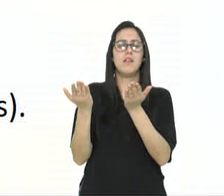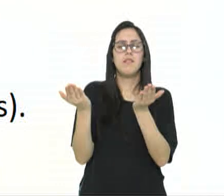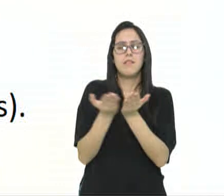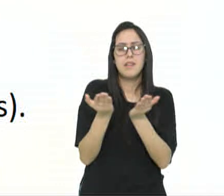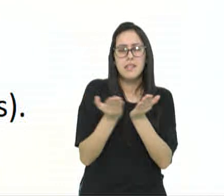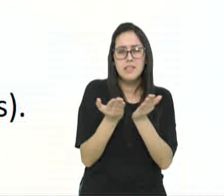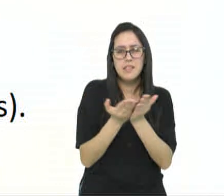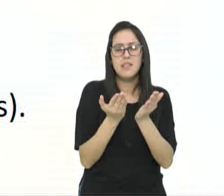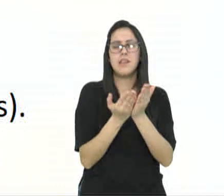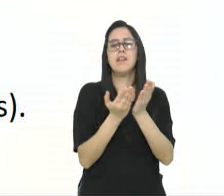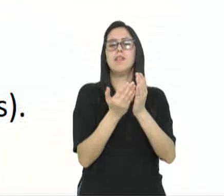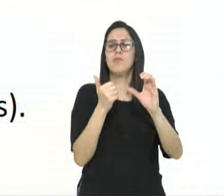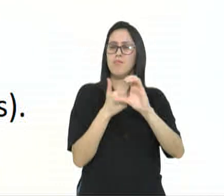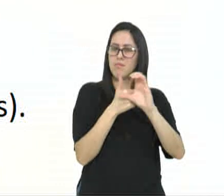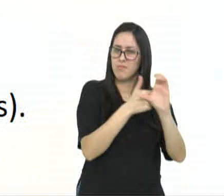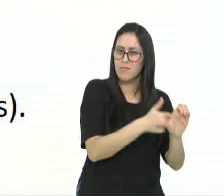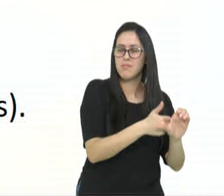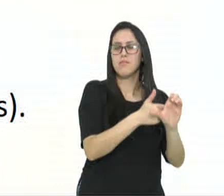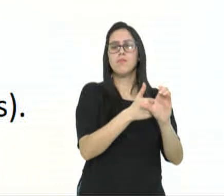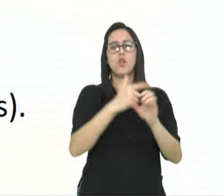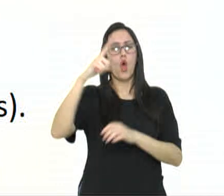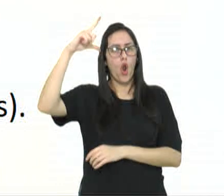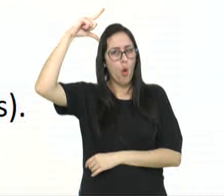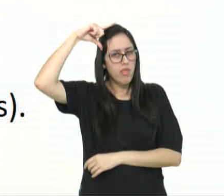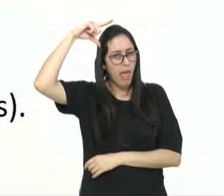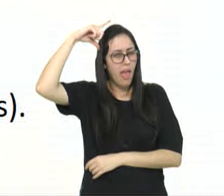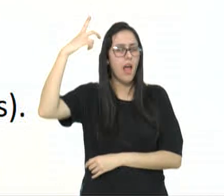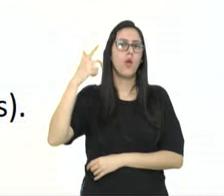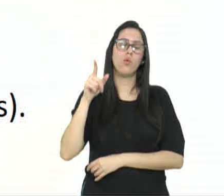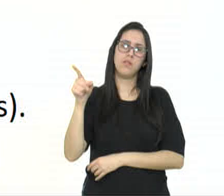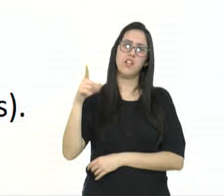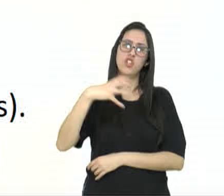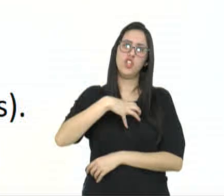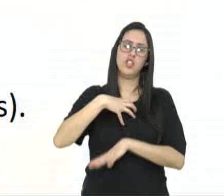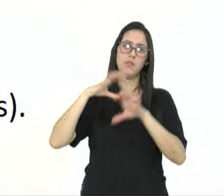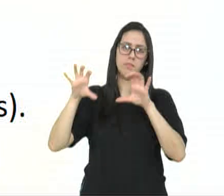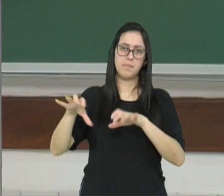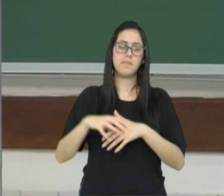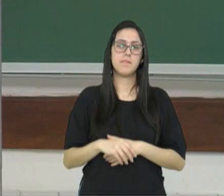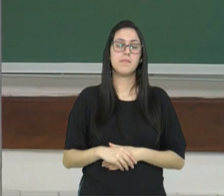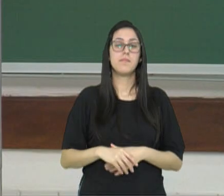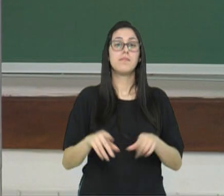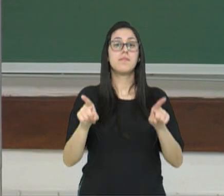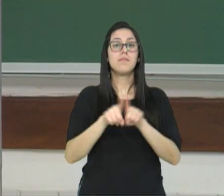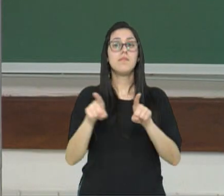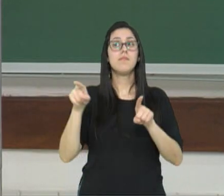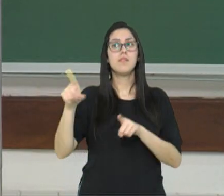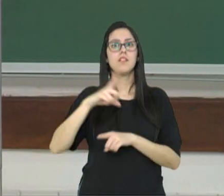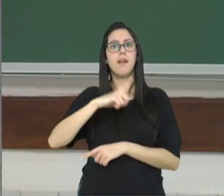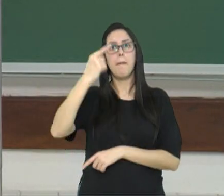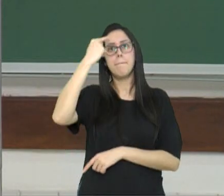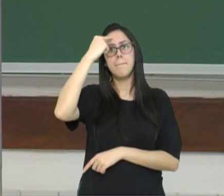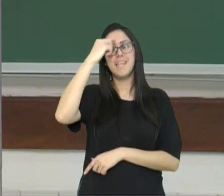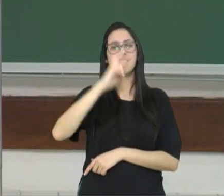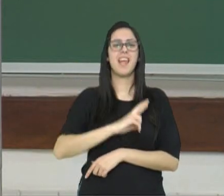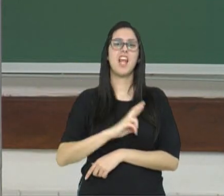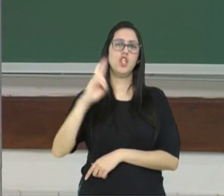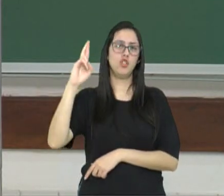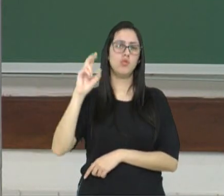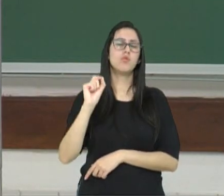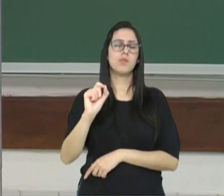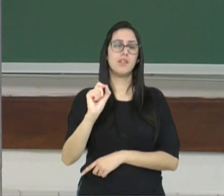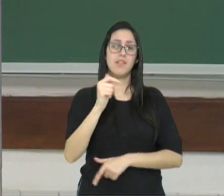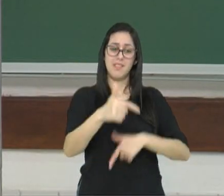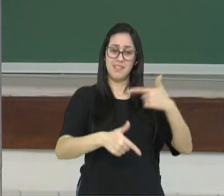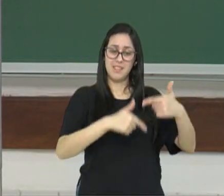Calvino. Tá? Com isso, a ideia, você tem dentro desse pensamento religioso a ideia muito importante de que o trabalho